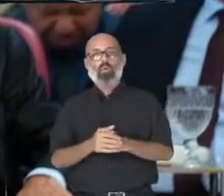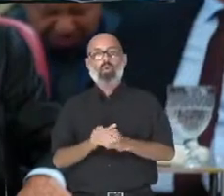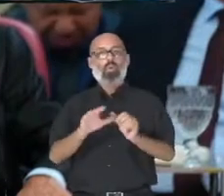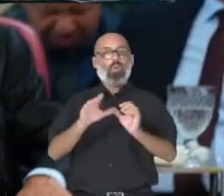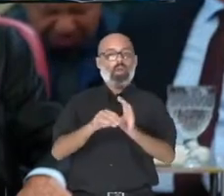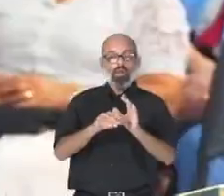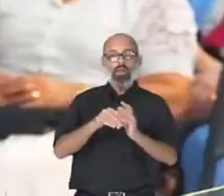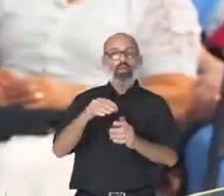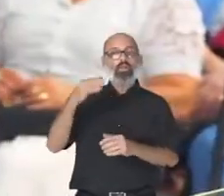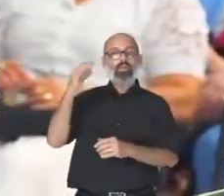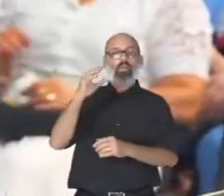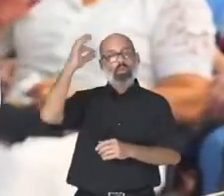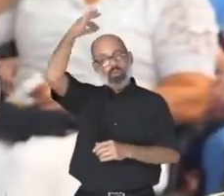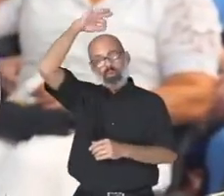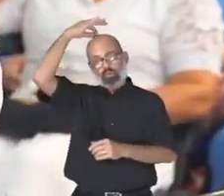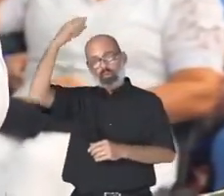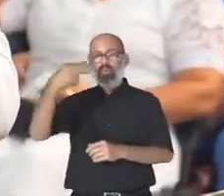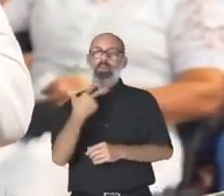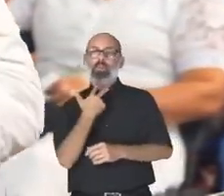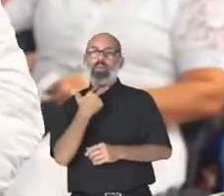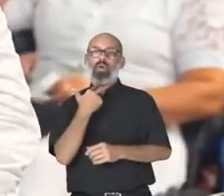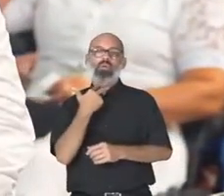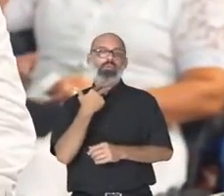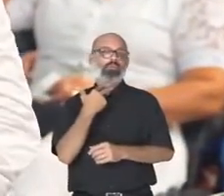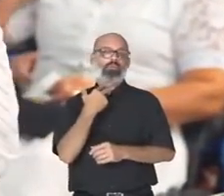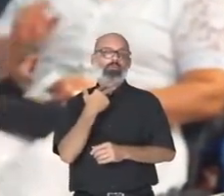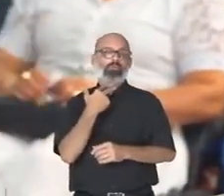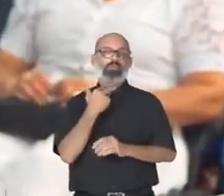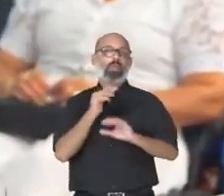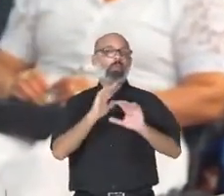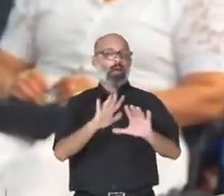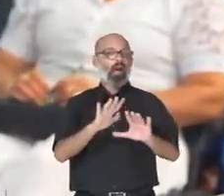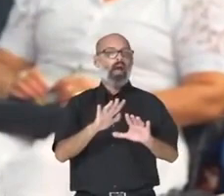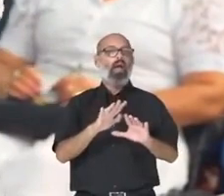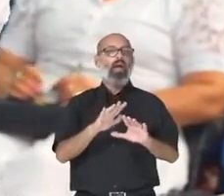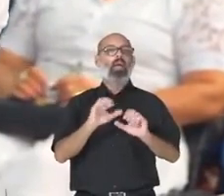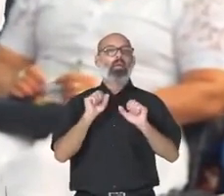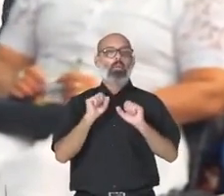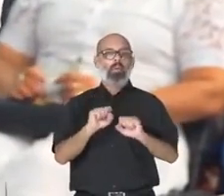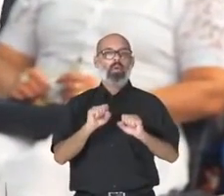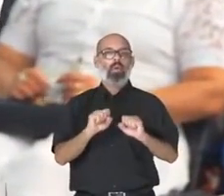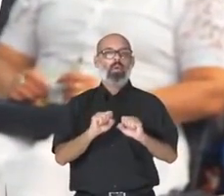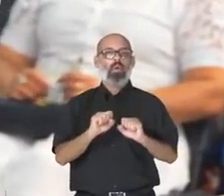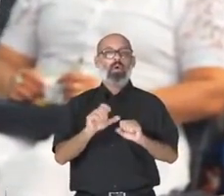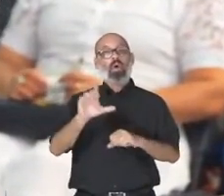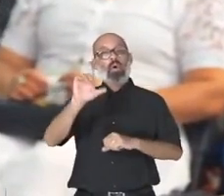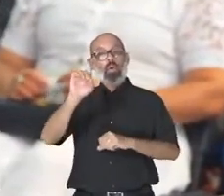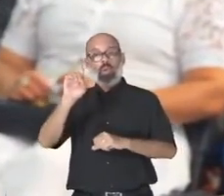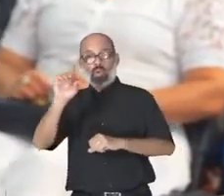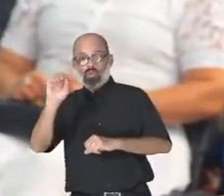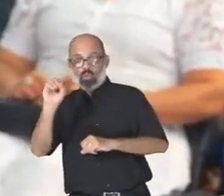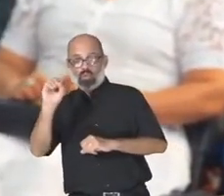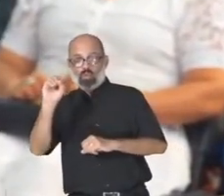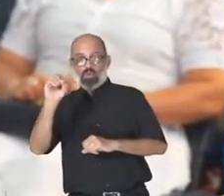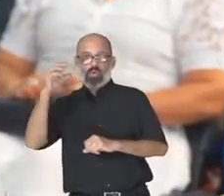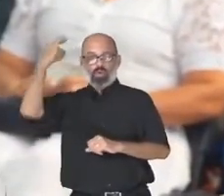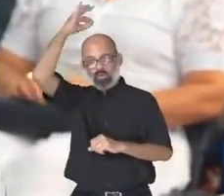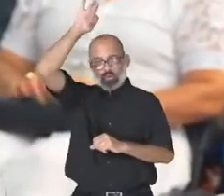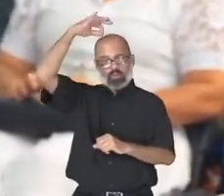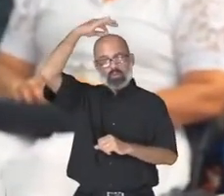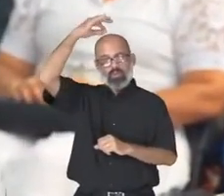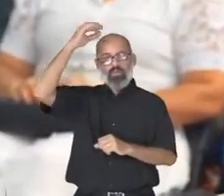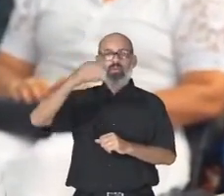Espírito Santo. Eles não podem receber o Espírito Santo, mas podem receber do Espírito